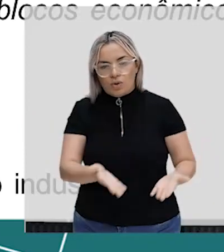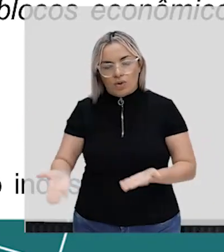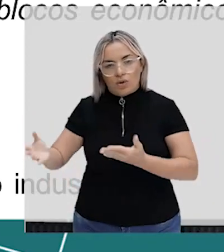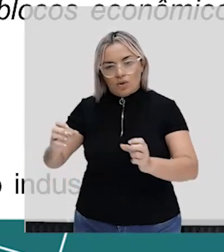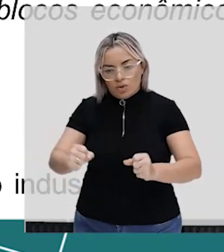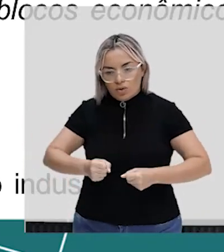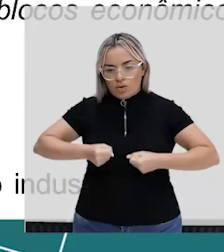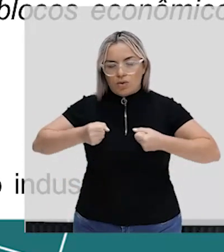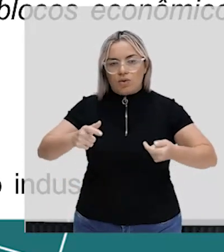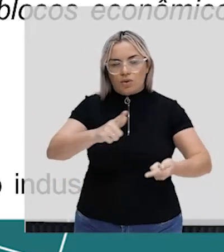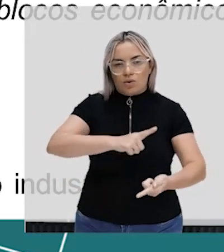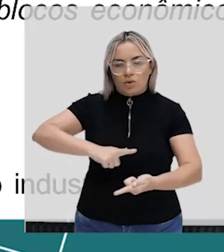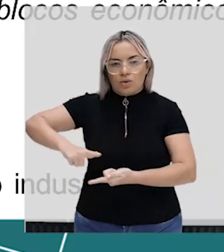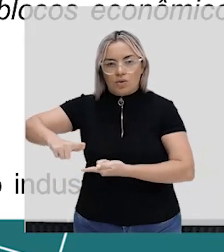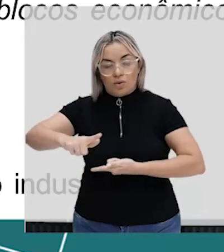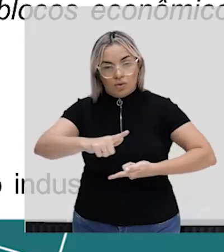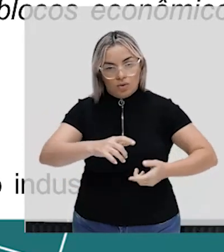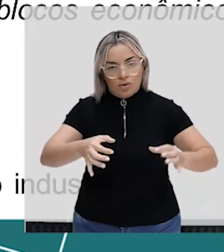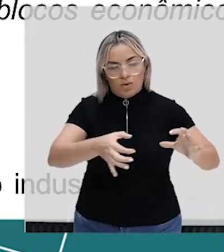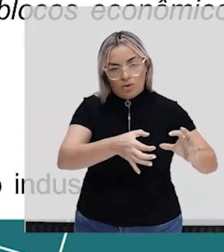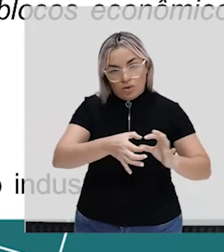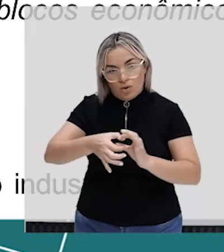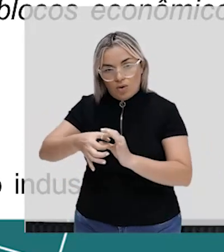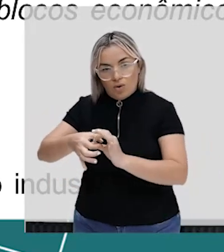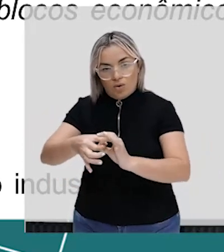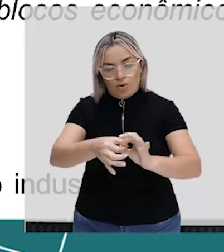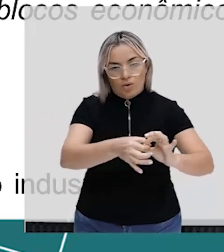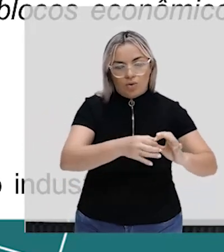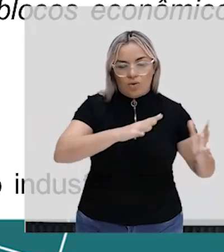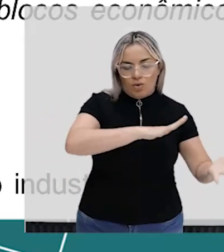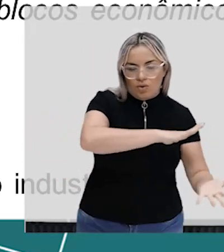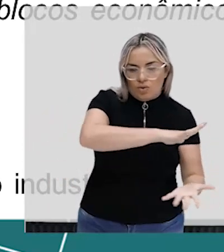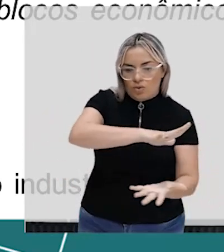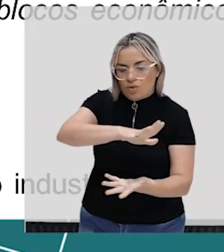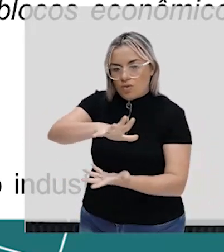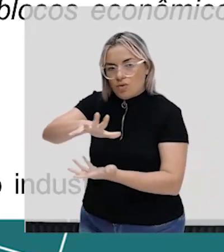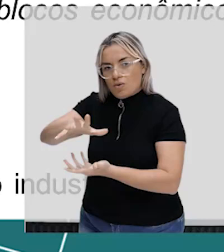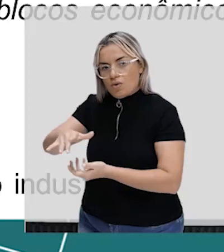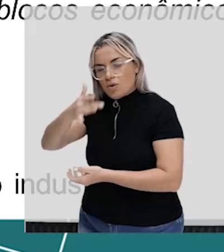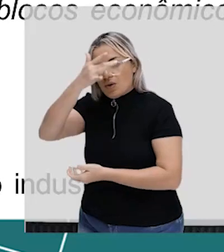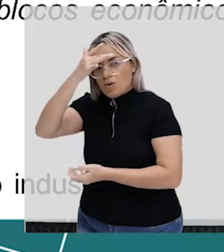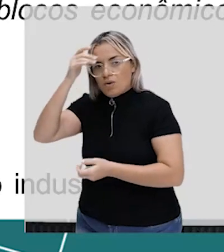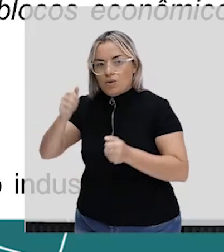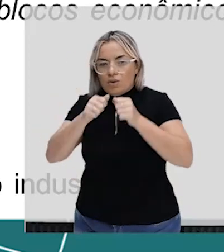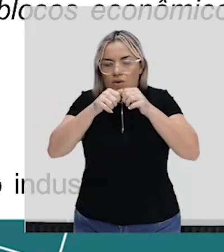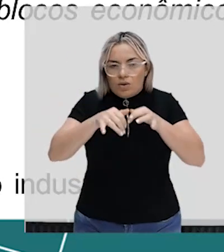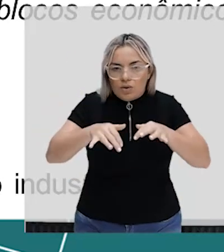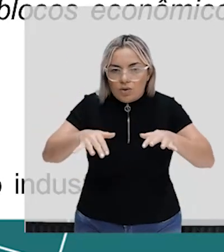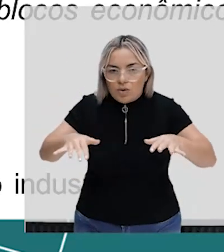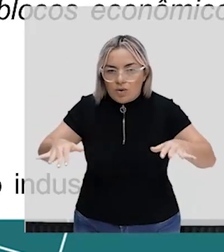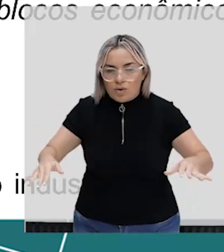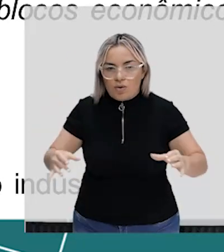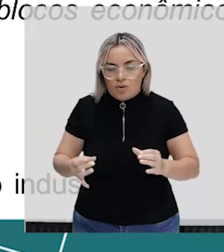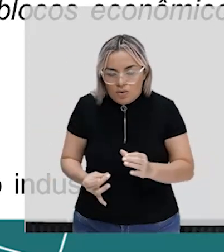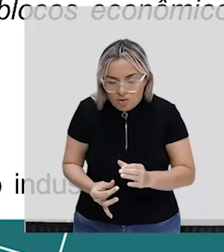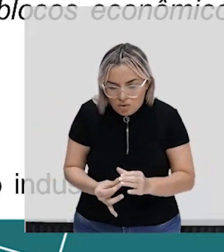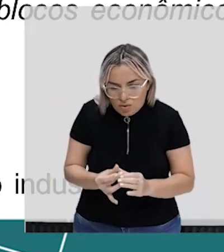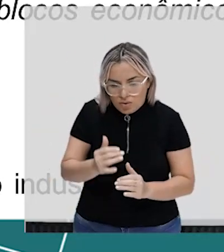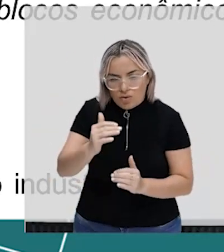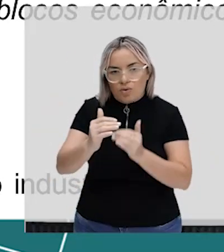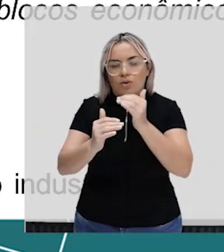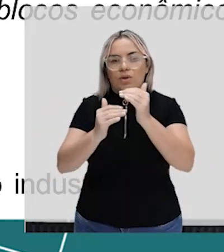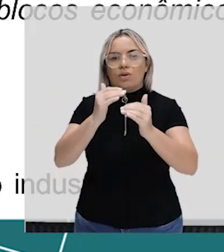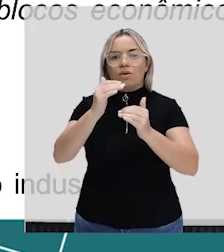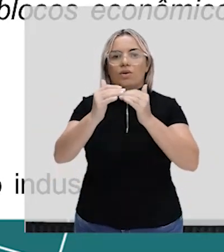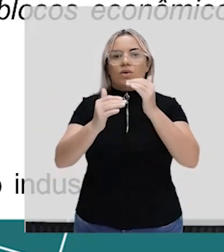Uma maior integração do mundo, a partir de uma maior circulação de pessoas, de capital, devido à evolução, principalmente dos